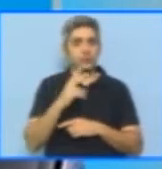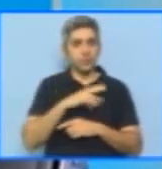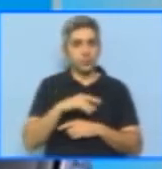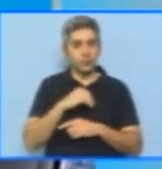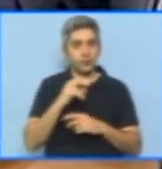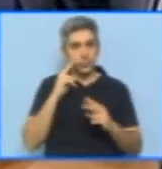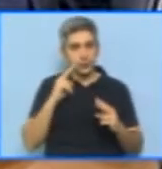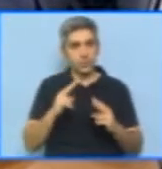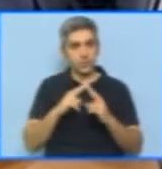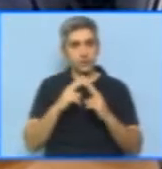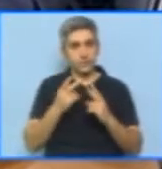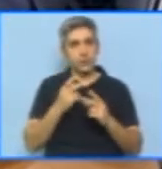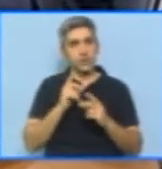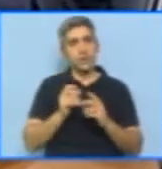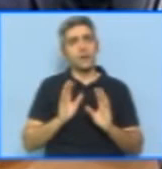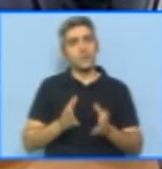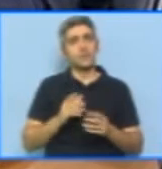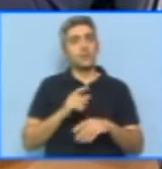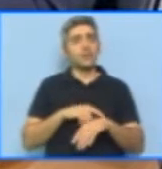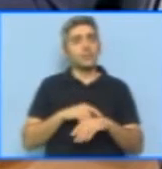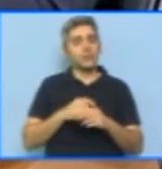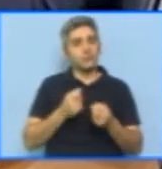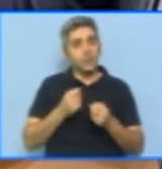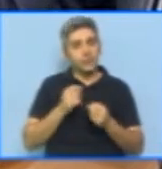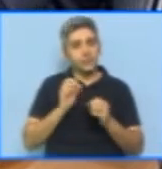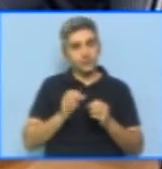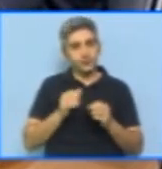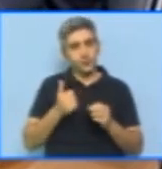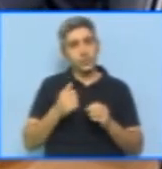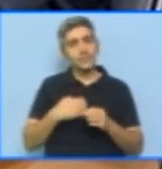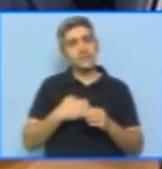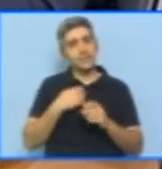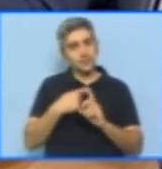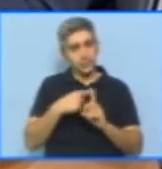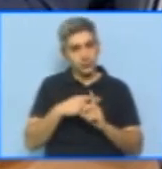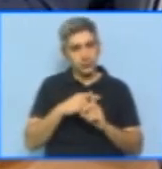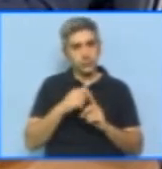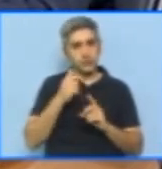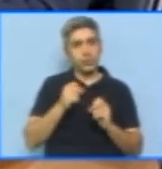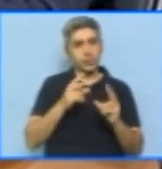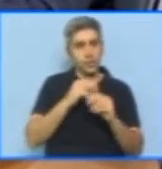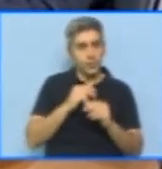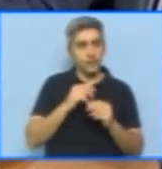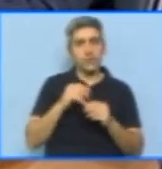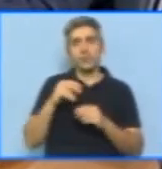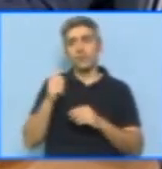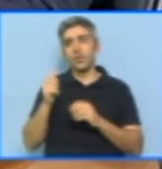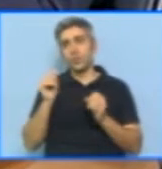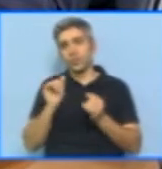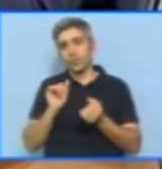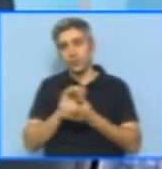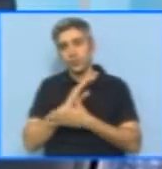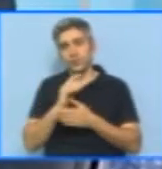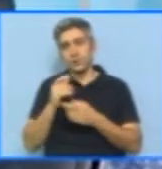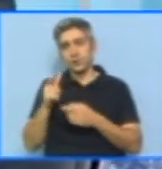facto, rentabilizar o mais possível, e no bom sentido, porque boa nova do Evangelho e boa notícia que os média nos podem